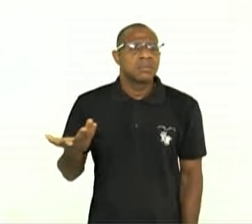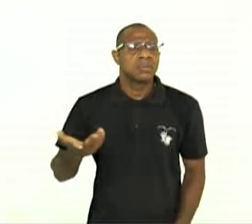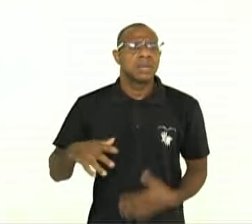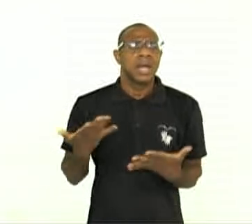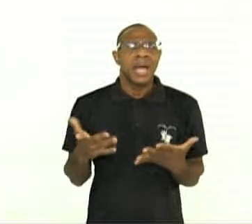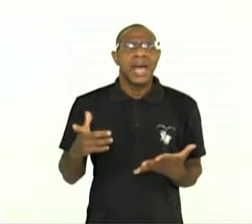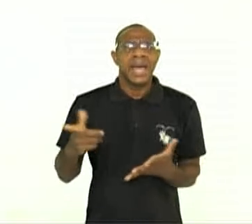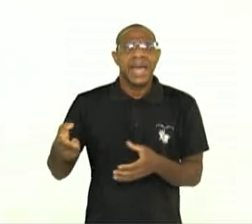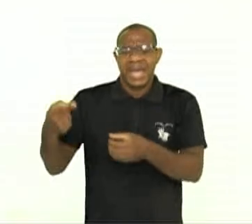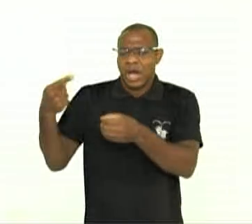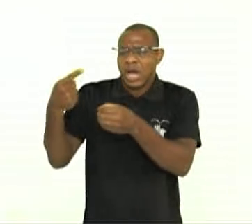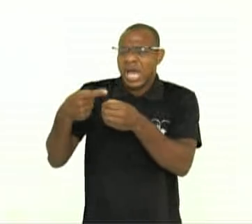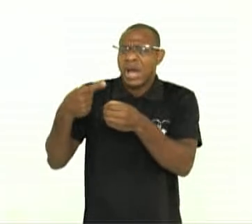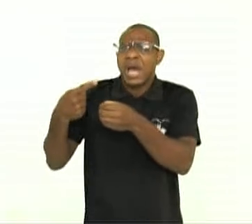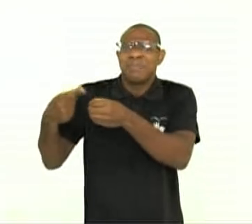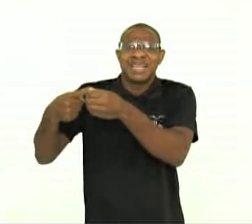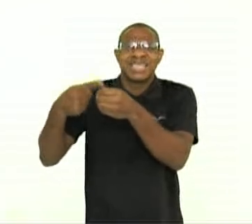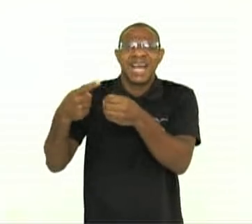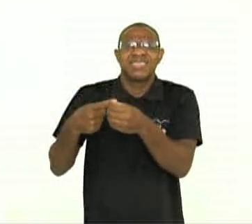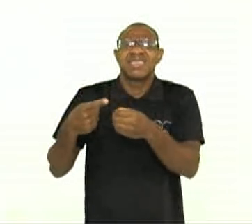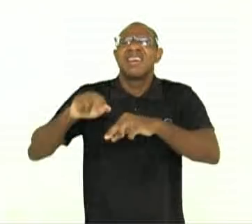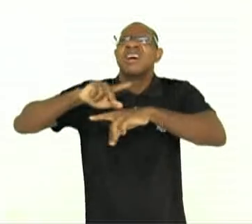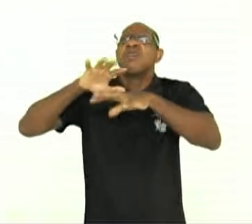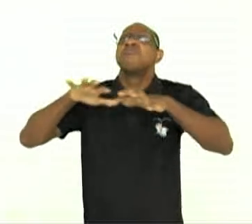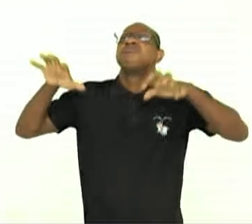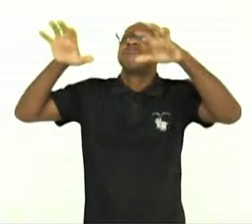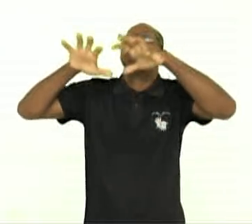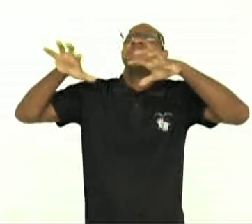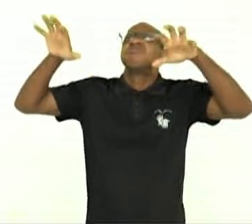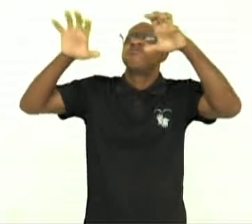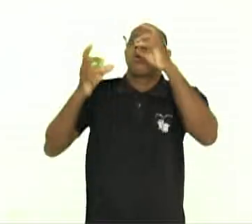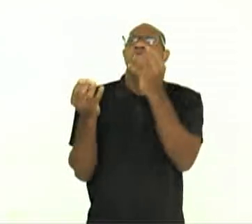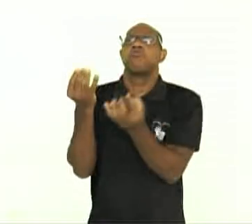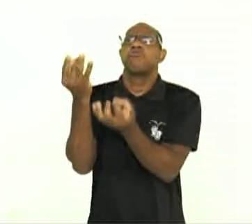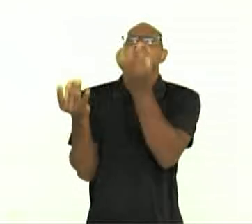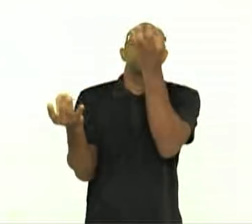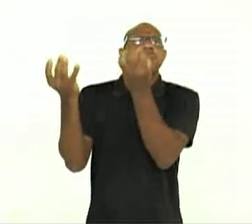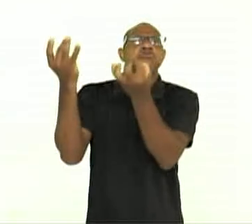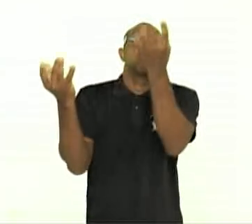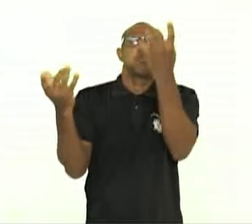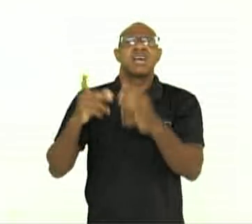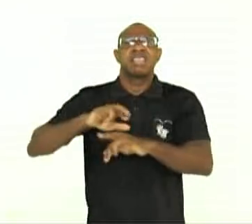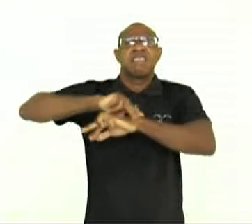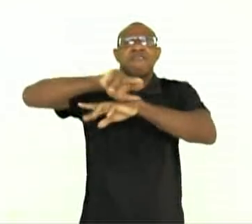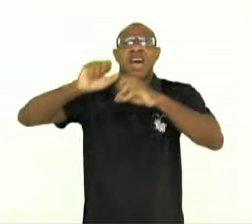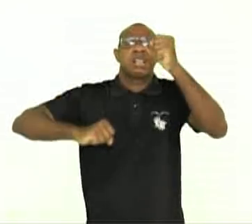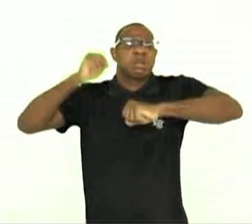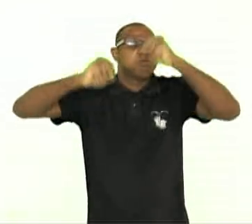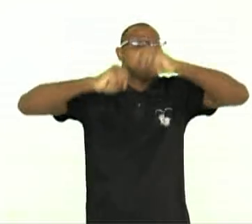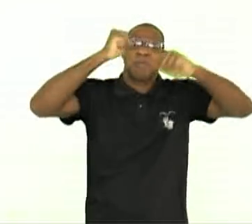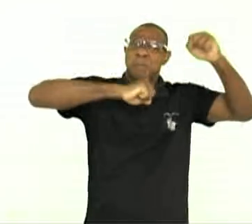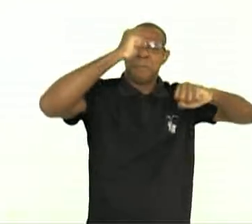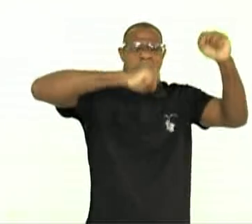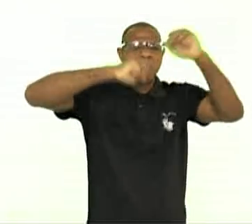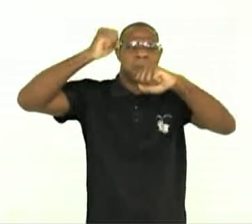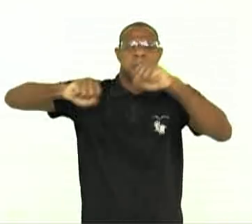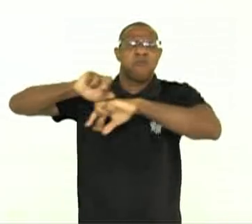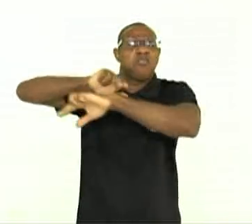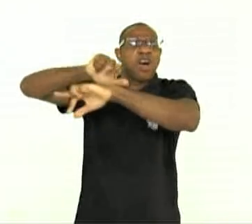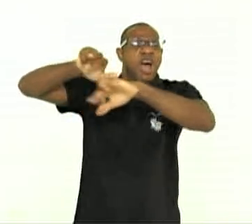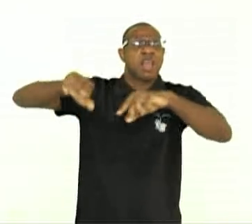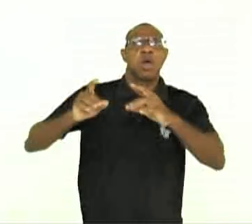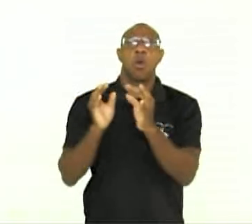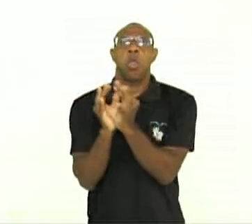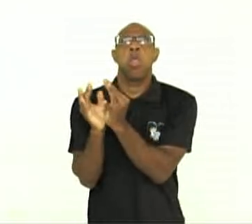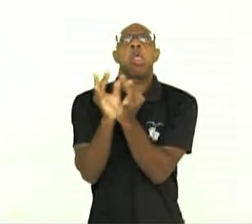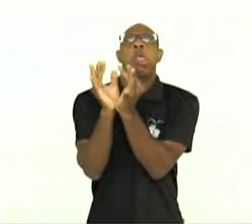toda enfumaçada, uma cidade aí nesse ambiente industrial, um ambiente mais escuro, enfumaçado, bem